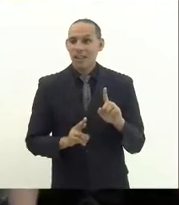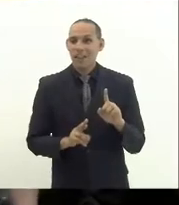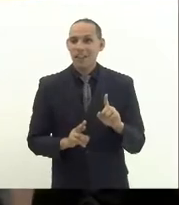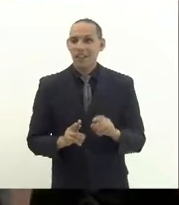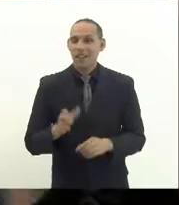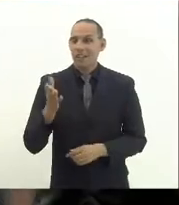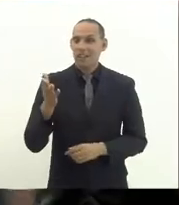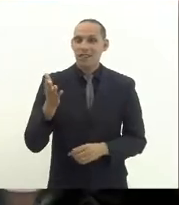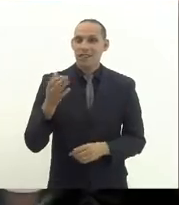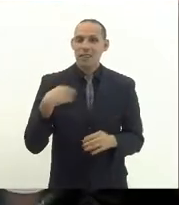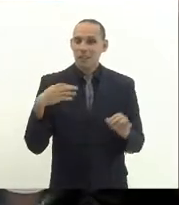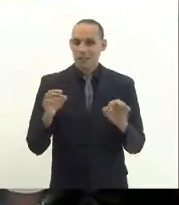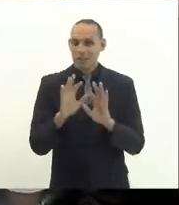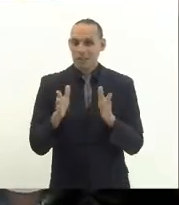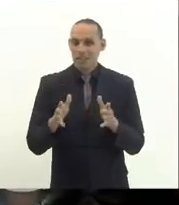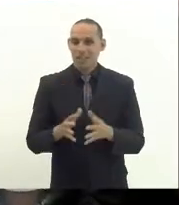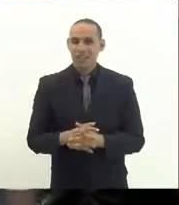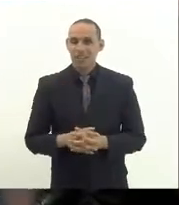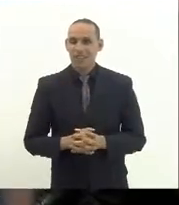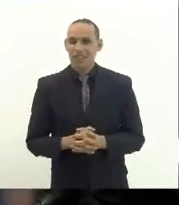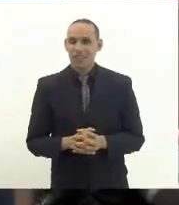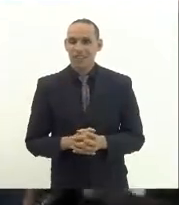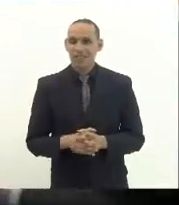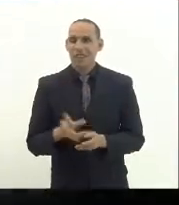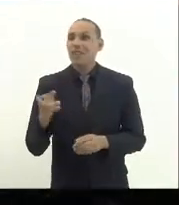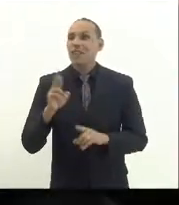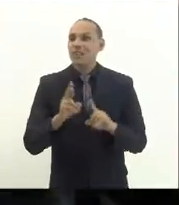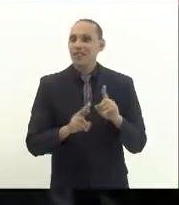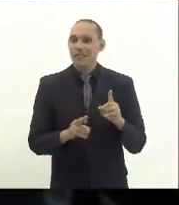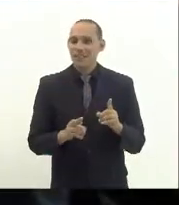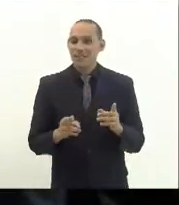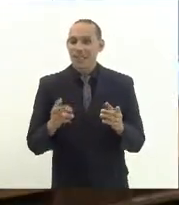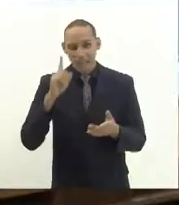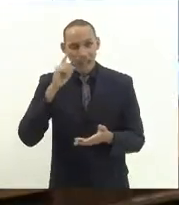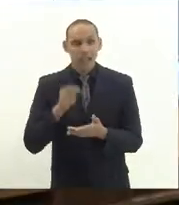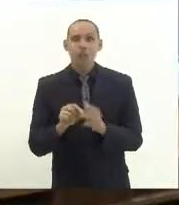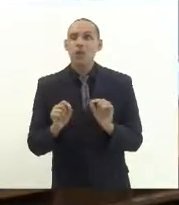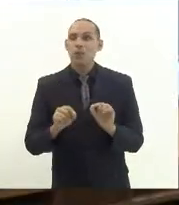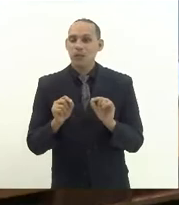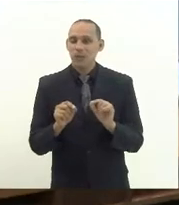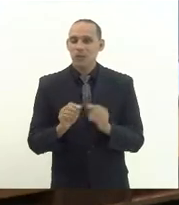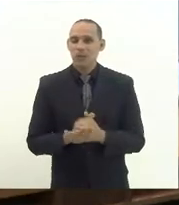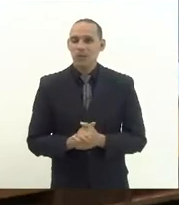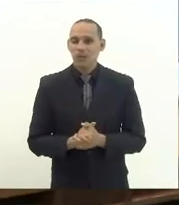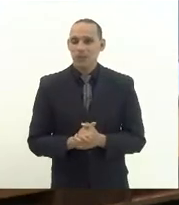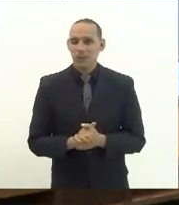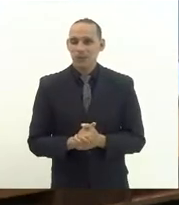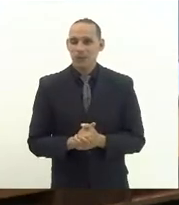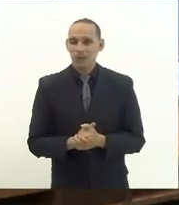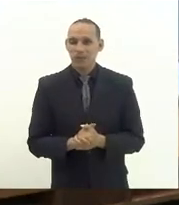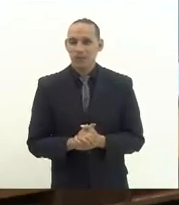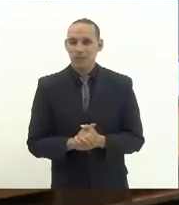relator já terminei O que é que o seu relatório do Márcio a